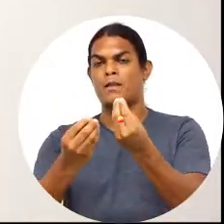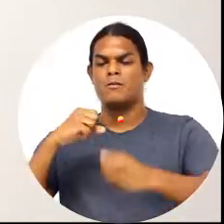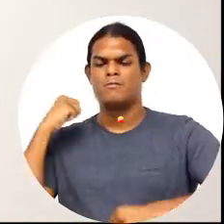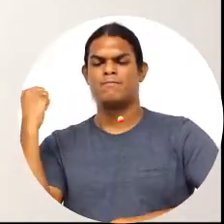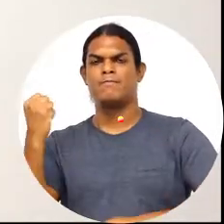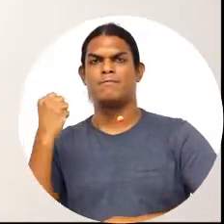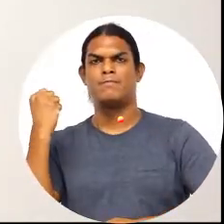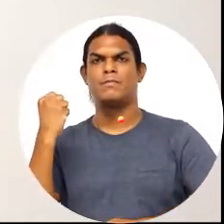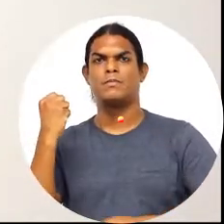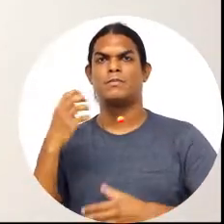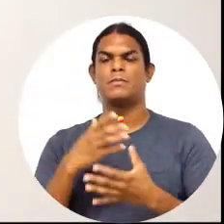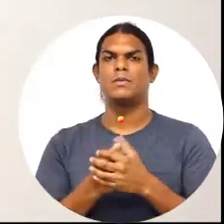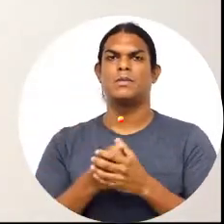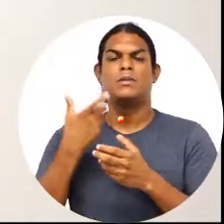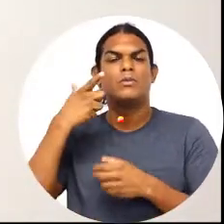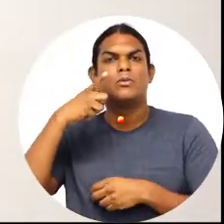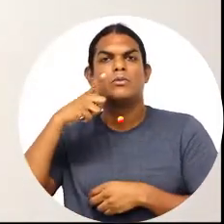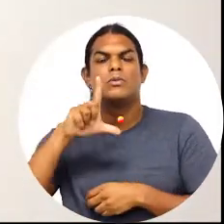ser humano.